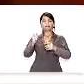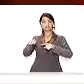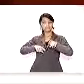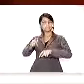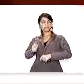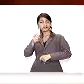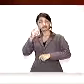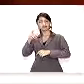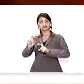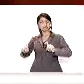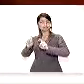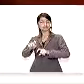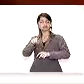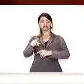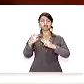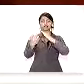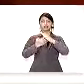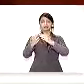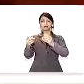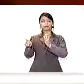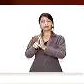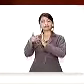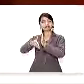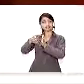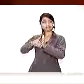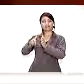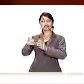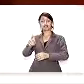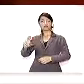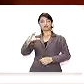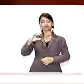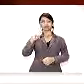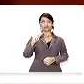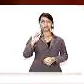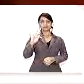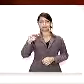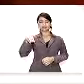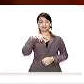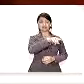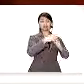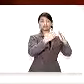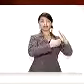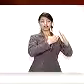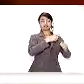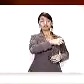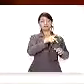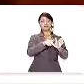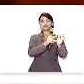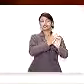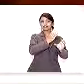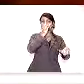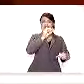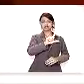celebrado entre a companhia paulista de trens metropolitanos CPTM e System Engenharia Limitada que objetivou a